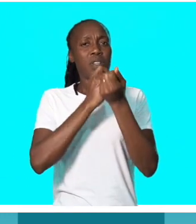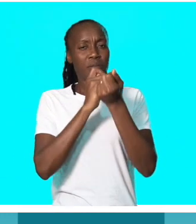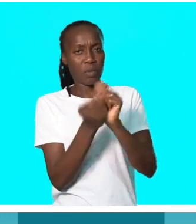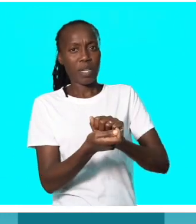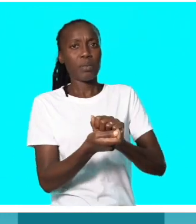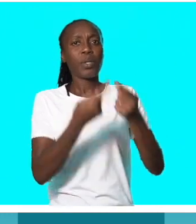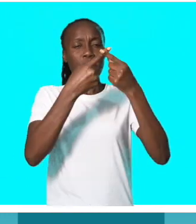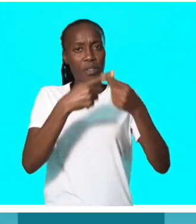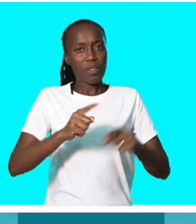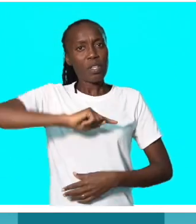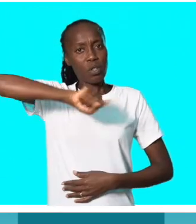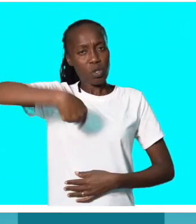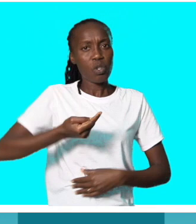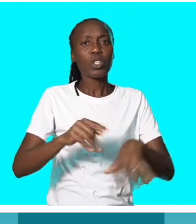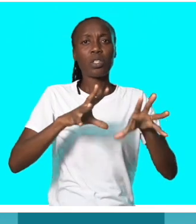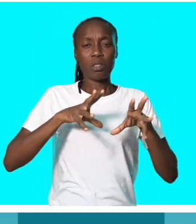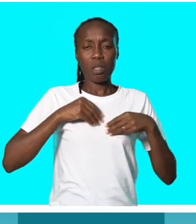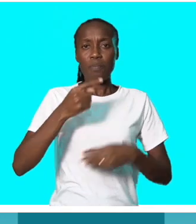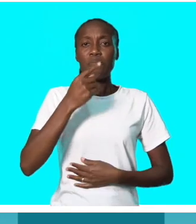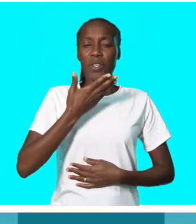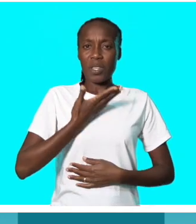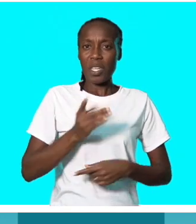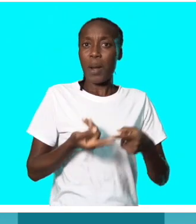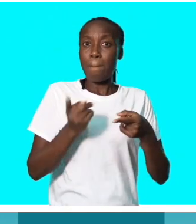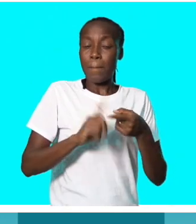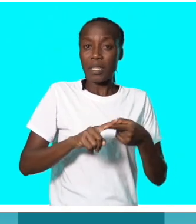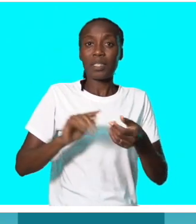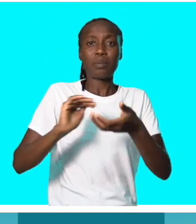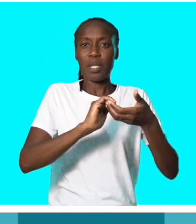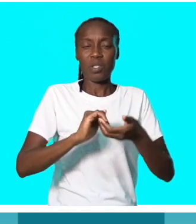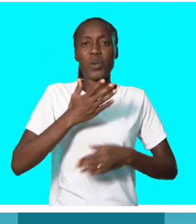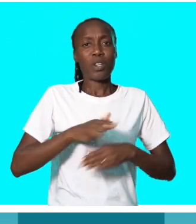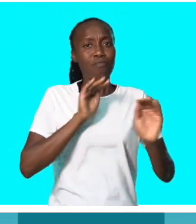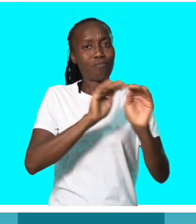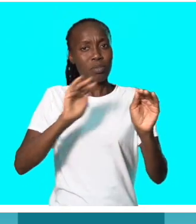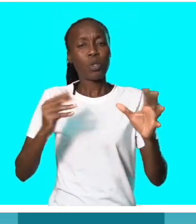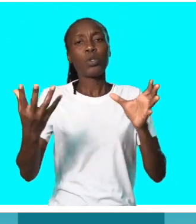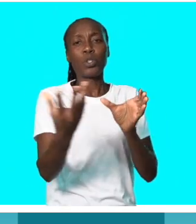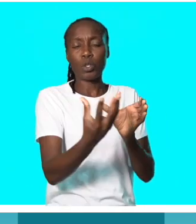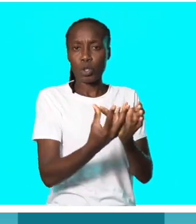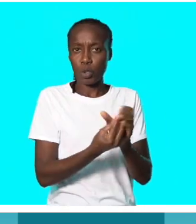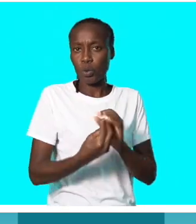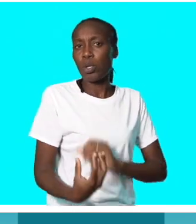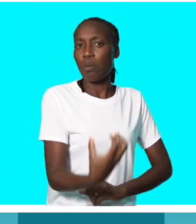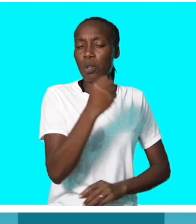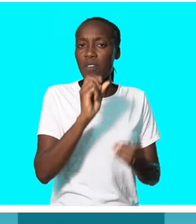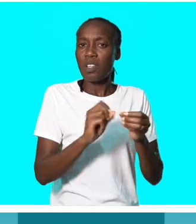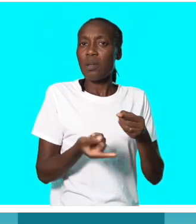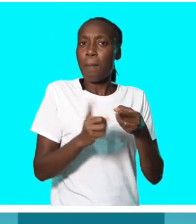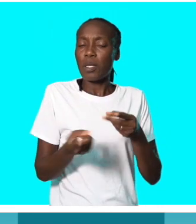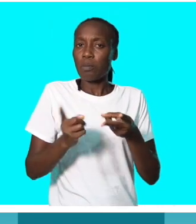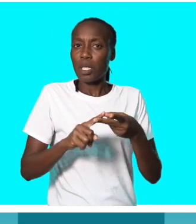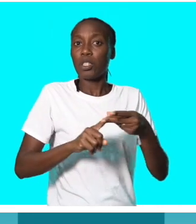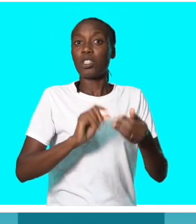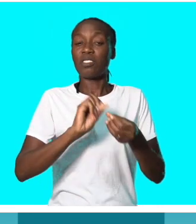se nós todos acreditarmos. Nada mais promessa, eu gostaria de puxar mais parceiros para que nós juntos pudéssemos fazer mais,